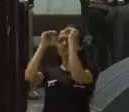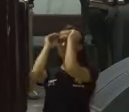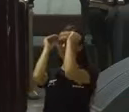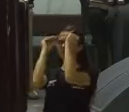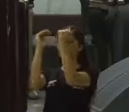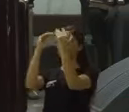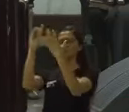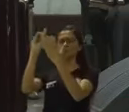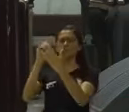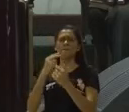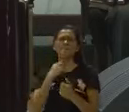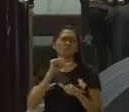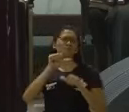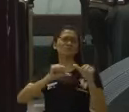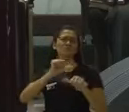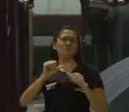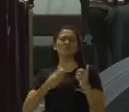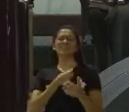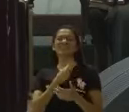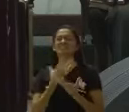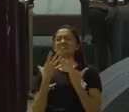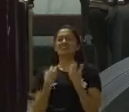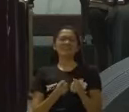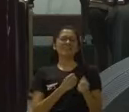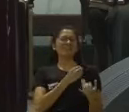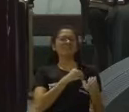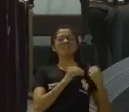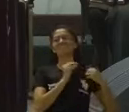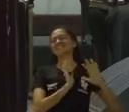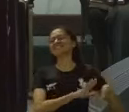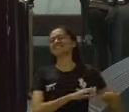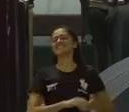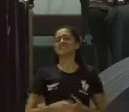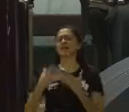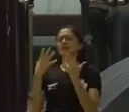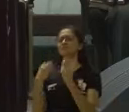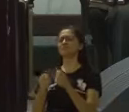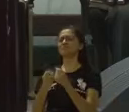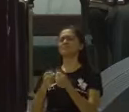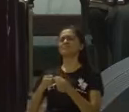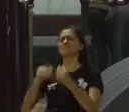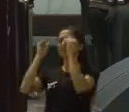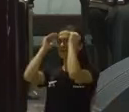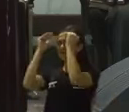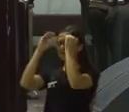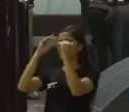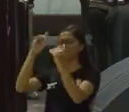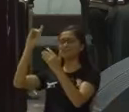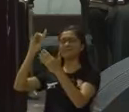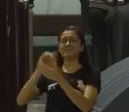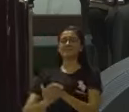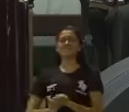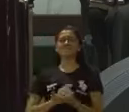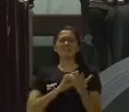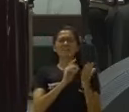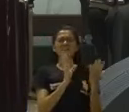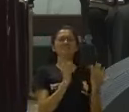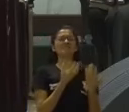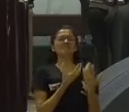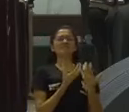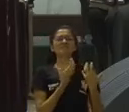não sair e dizer: Satanás, eu não vou ceder, Satanás, eu não vou me prostrar, Satanás, eu não